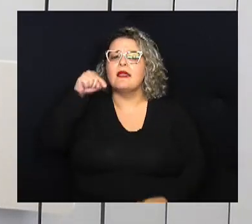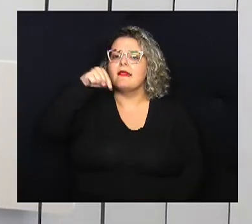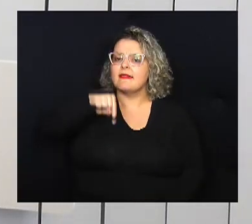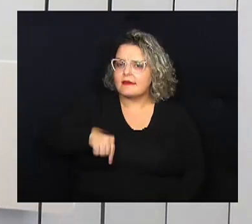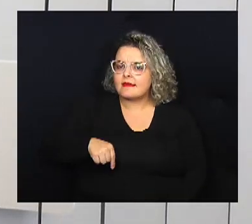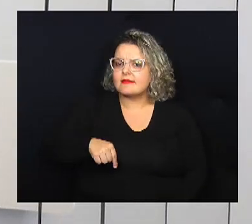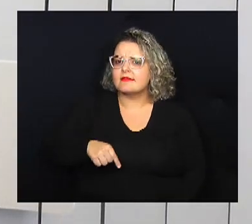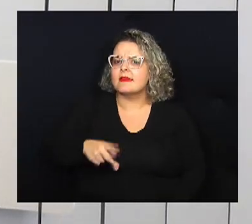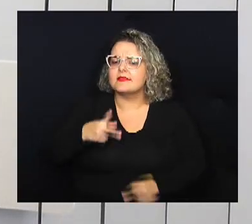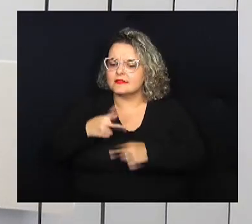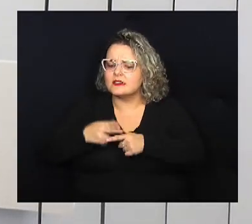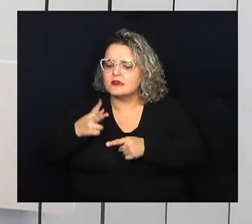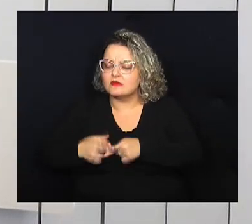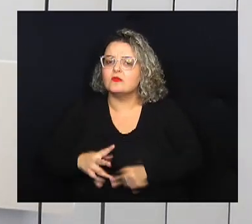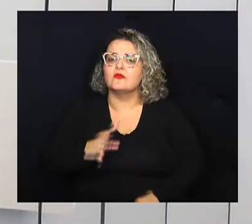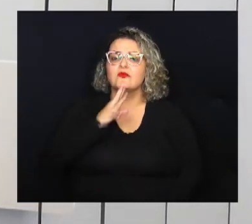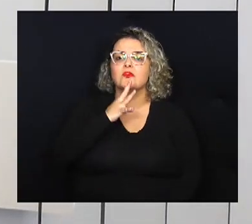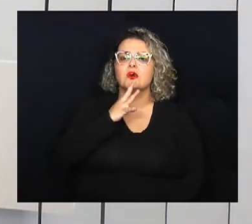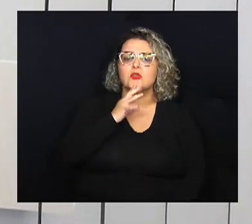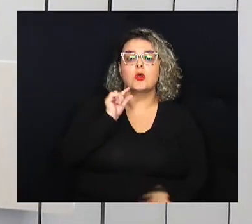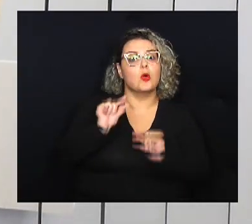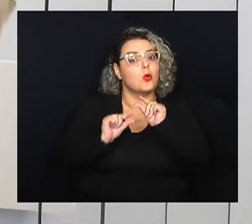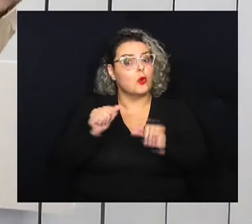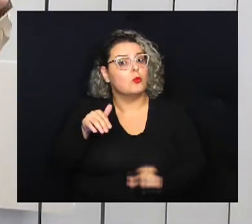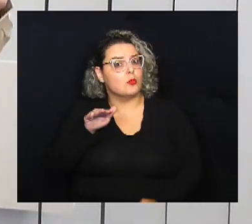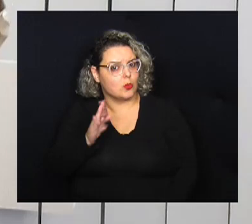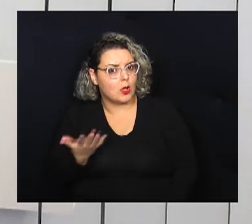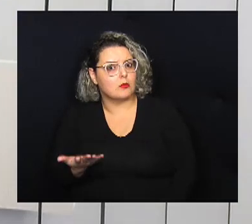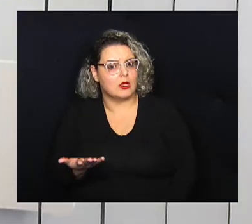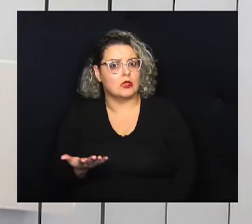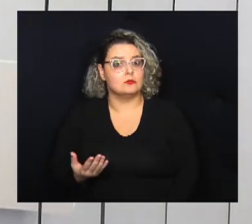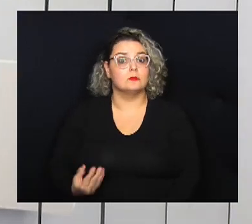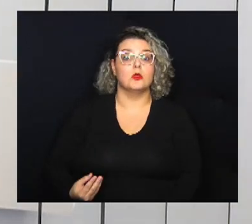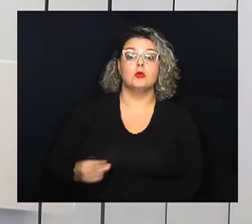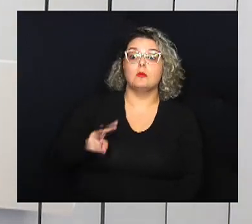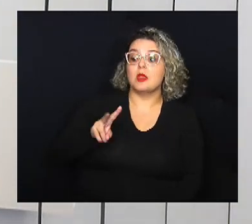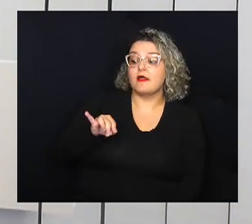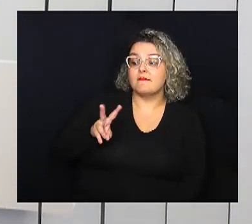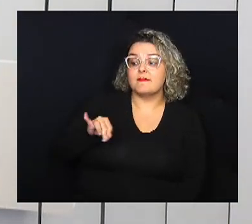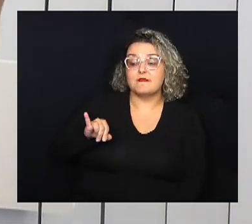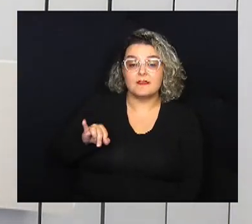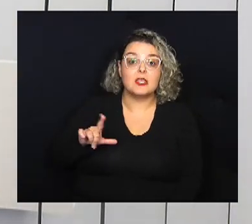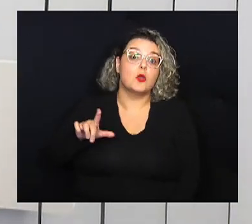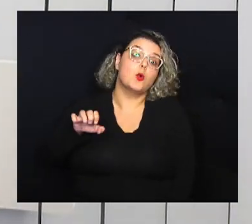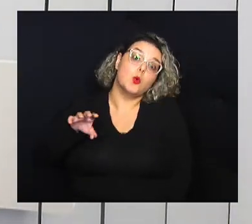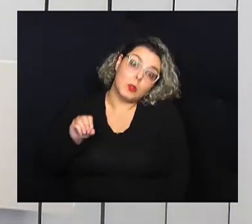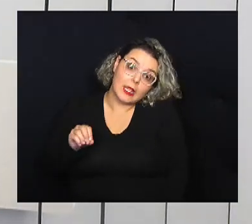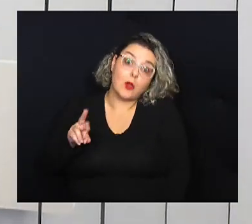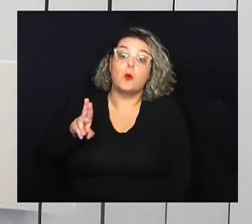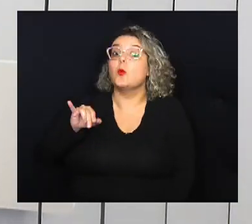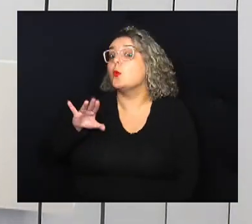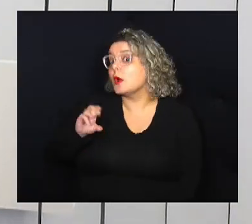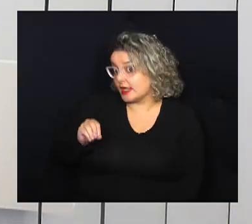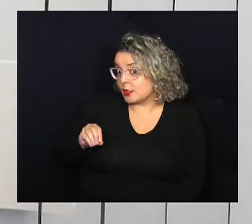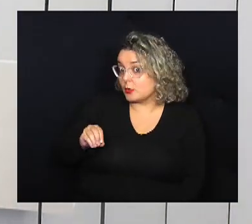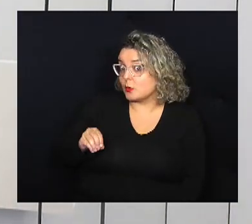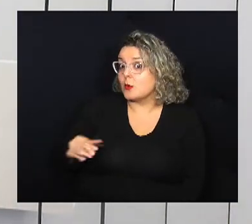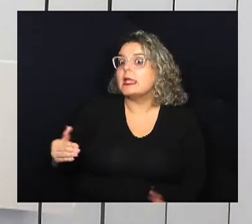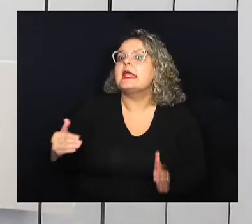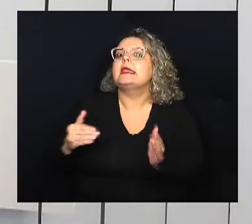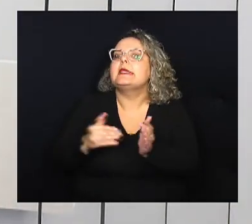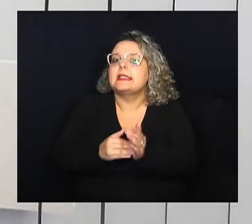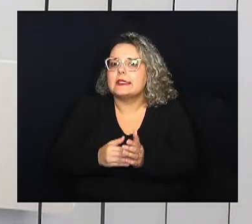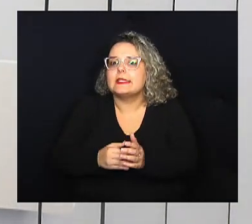edição você vai conhecer um pouco mais sobre a Vivi, o Léo, o Rico e até um casal